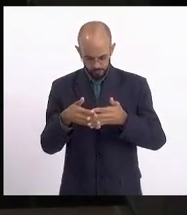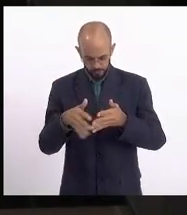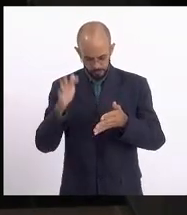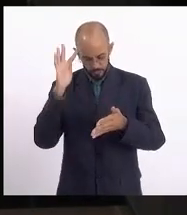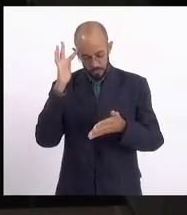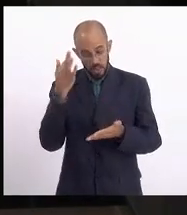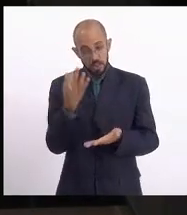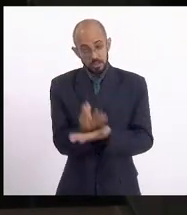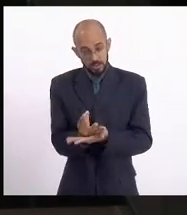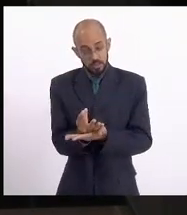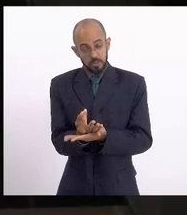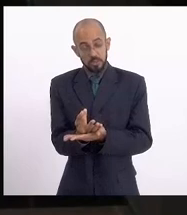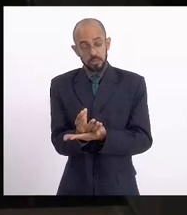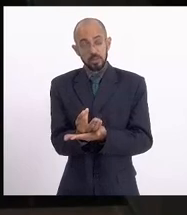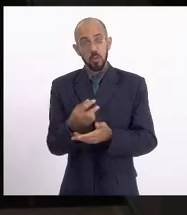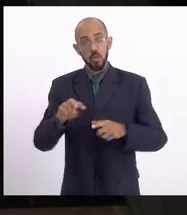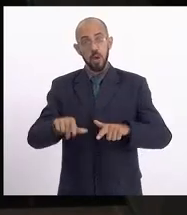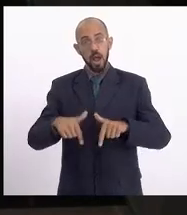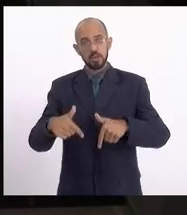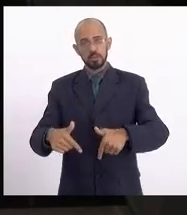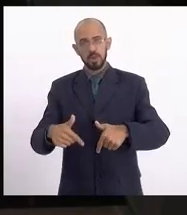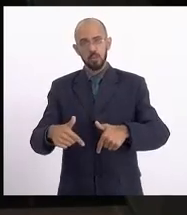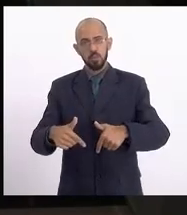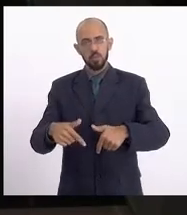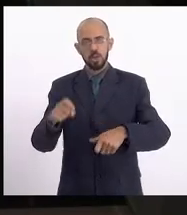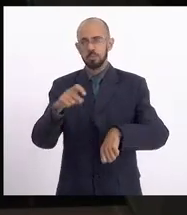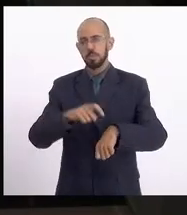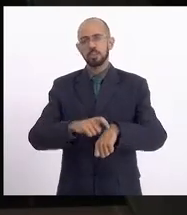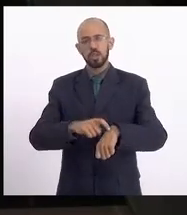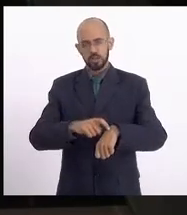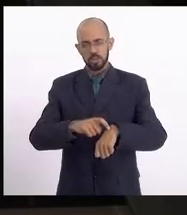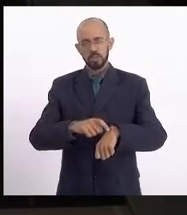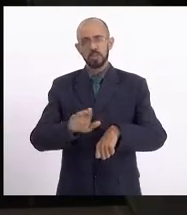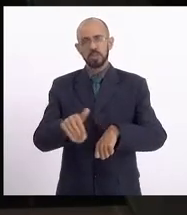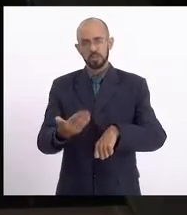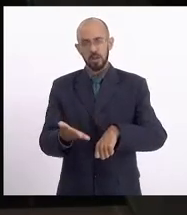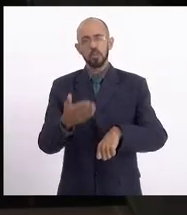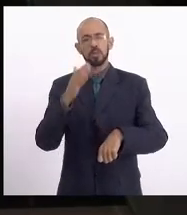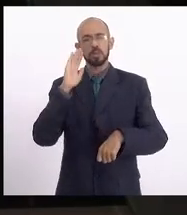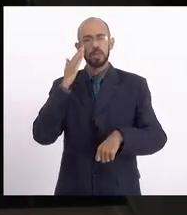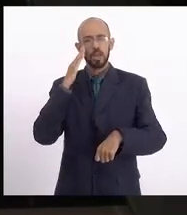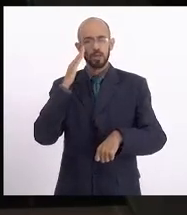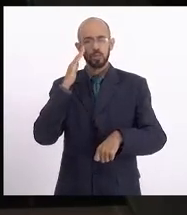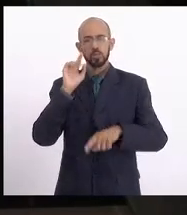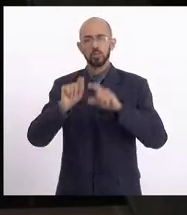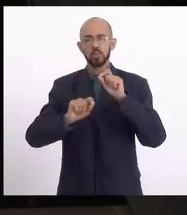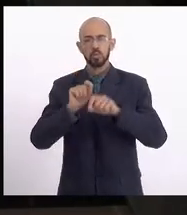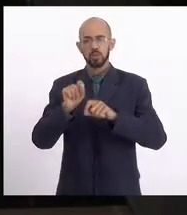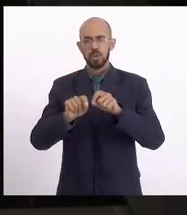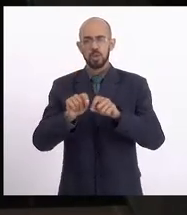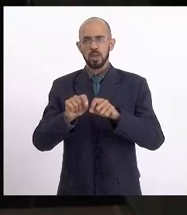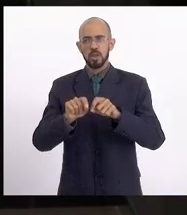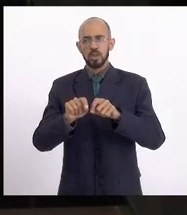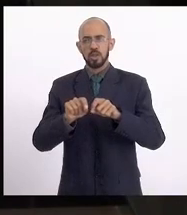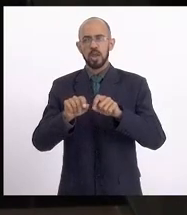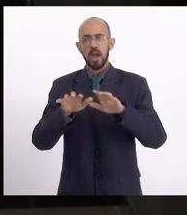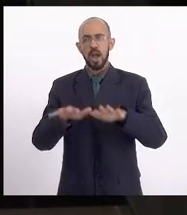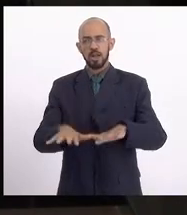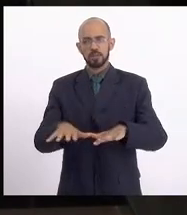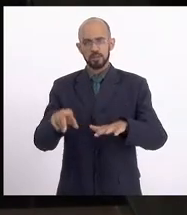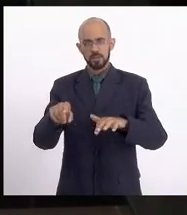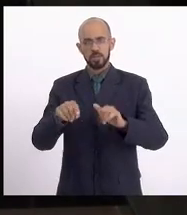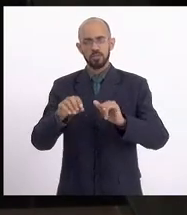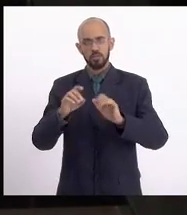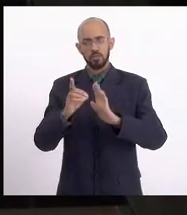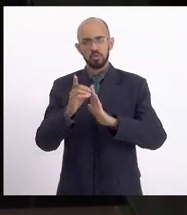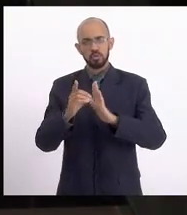com efeito imediato. Então, entendo eu que, assim que o acórdão for